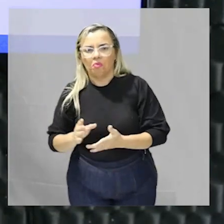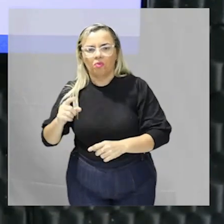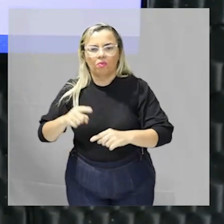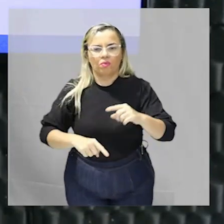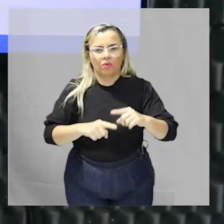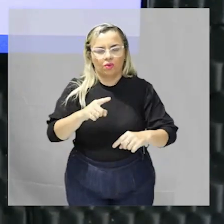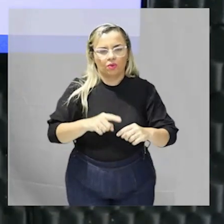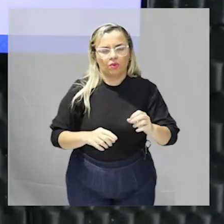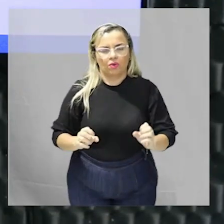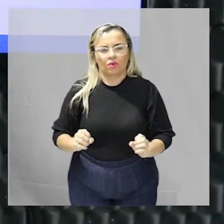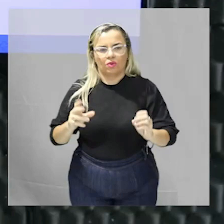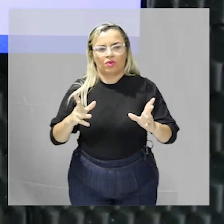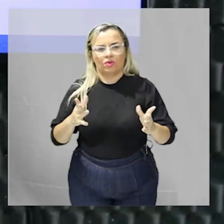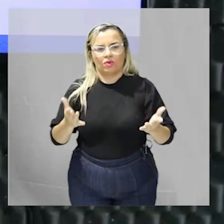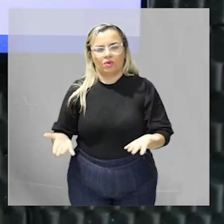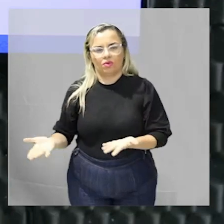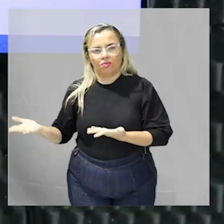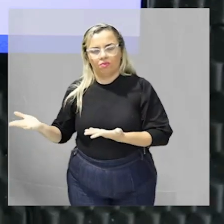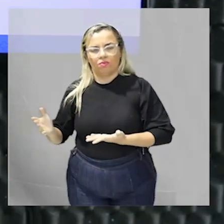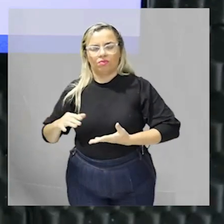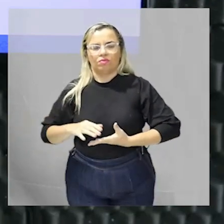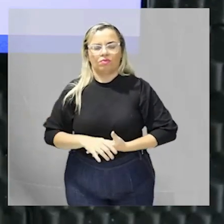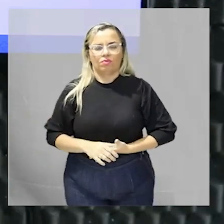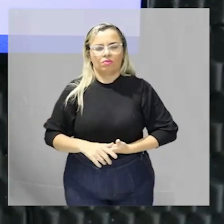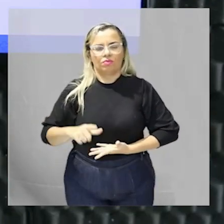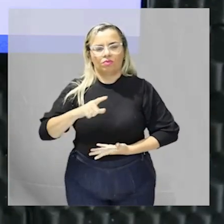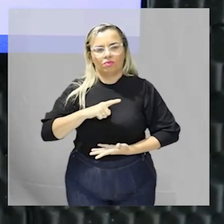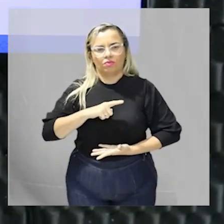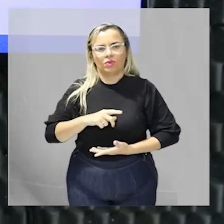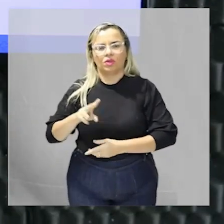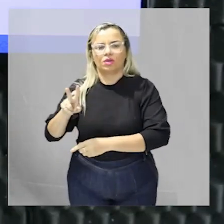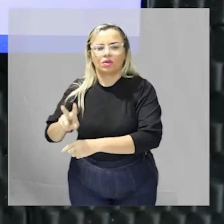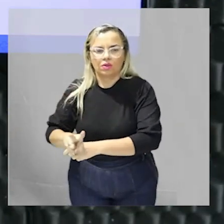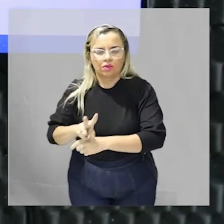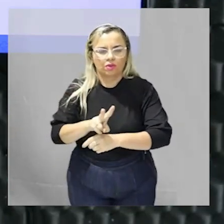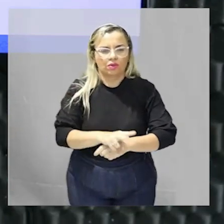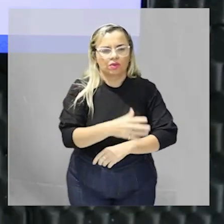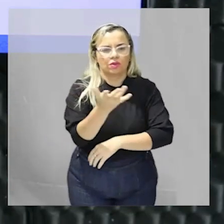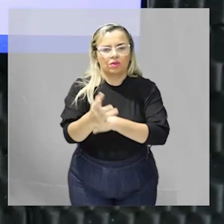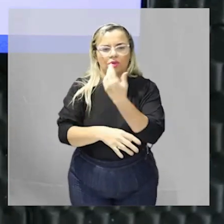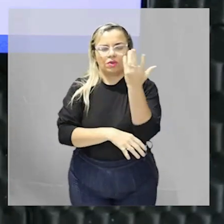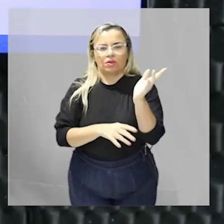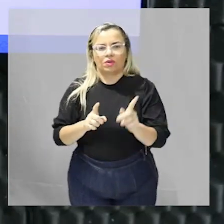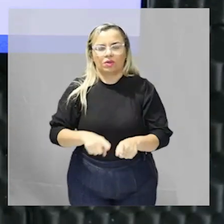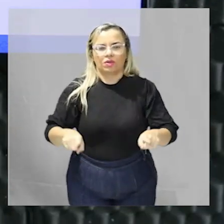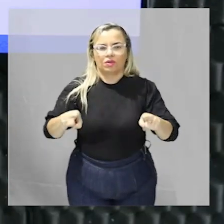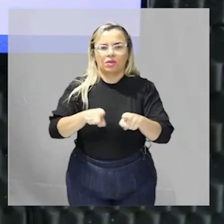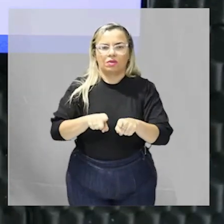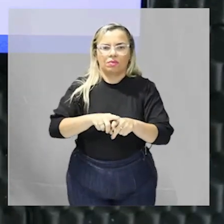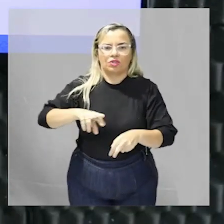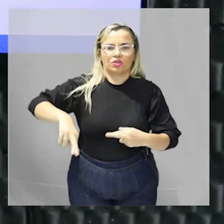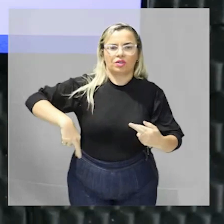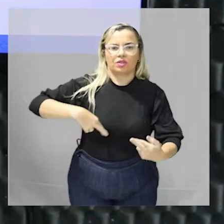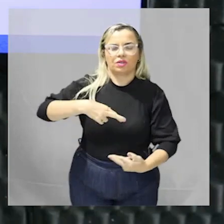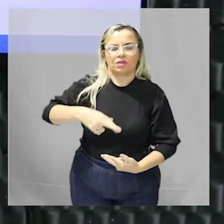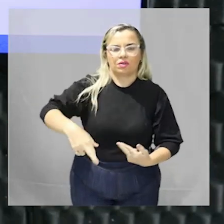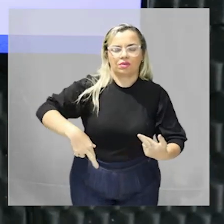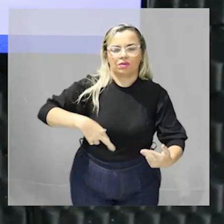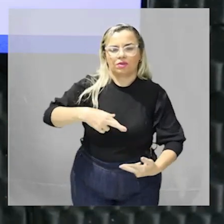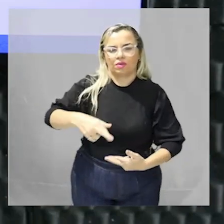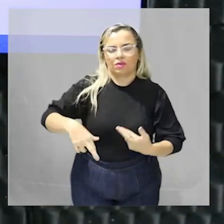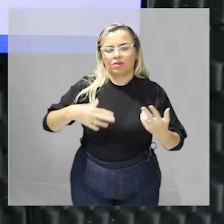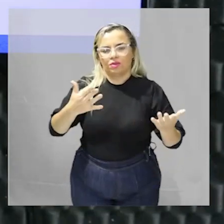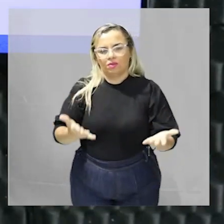tá? Para que tenha esse cuidado. Estou falando aqui também de reciclagem, né? Nesse